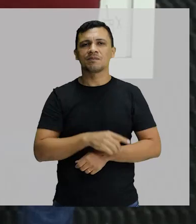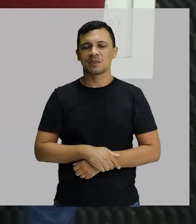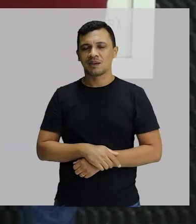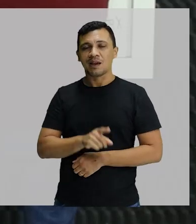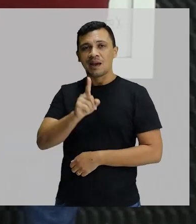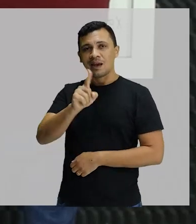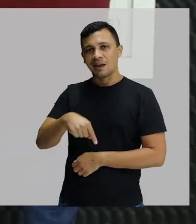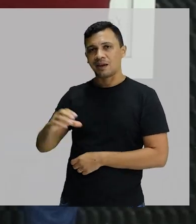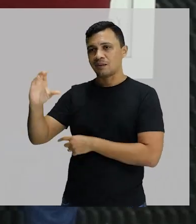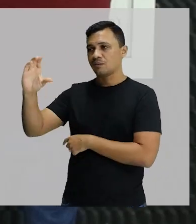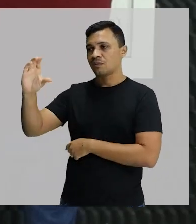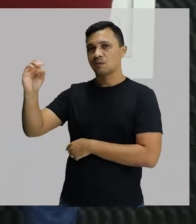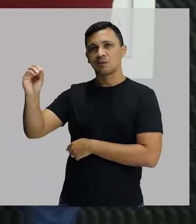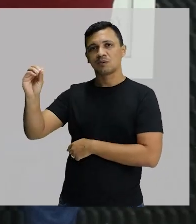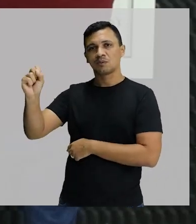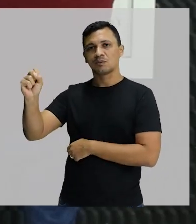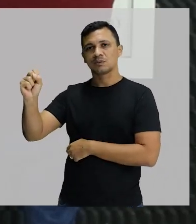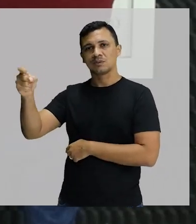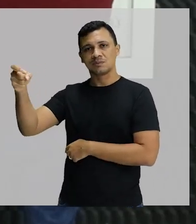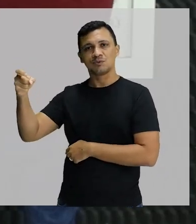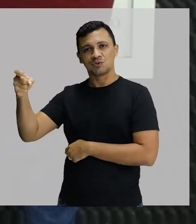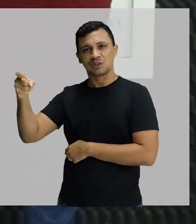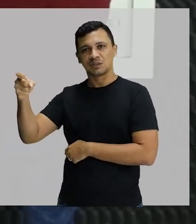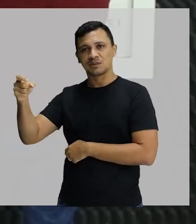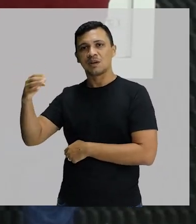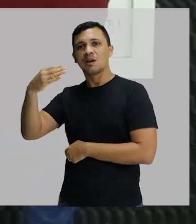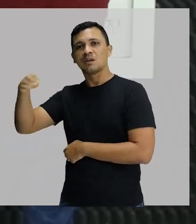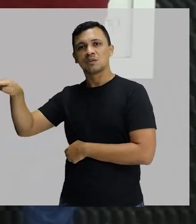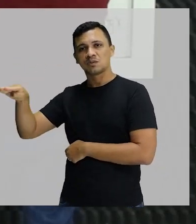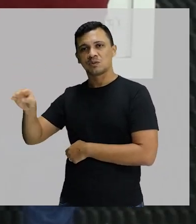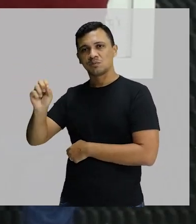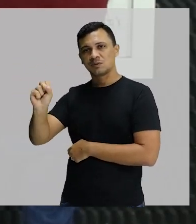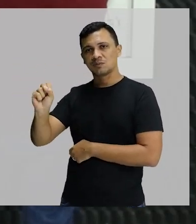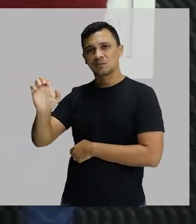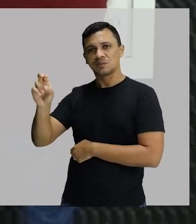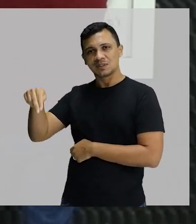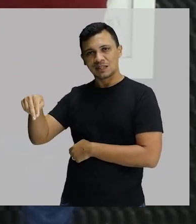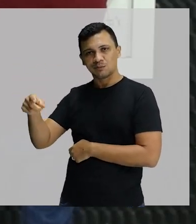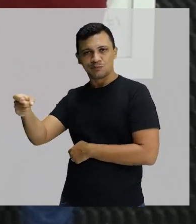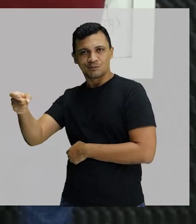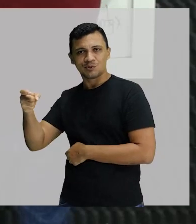o cosseno de x sobre o seno de x.